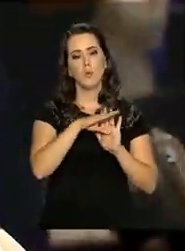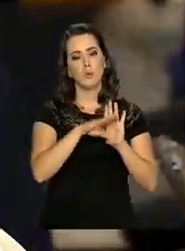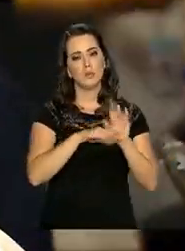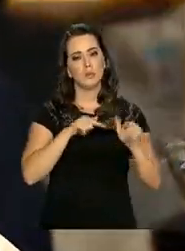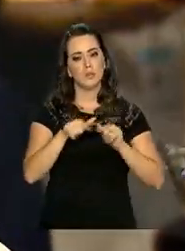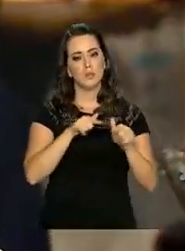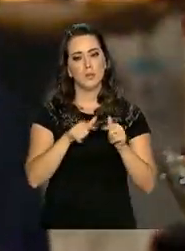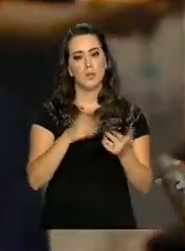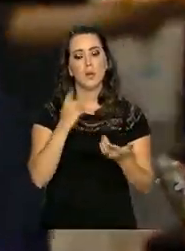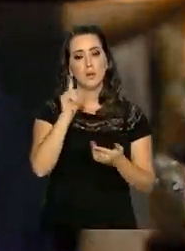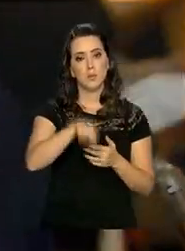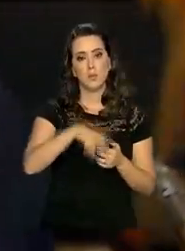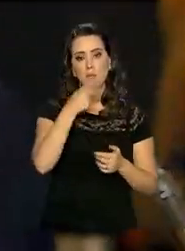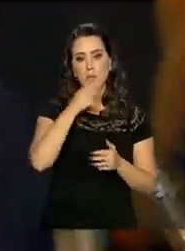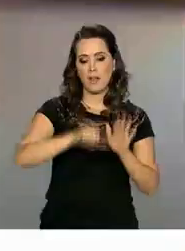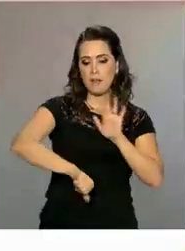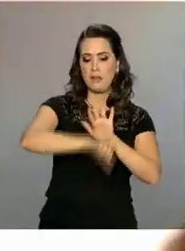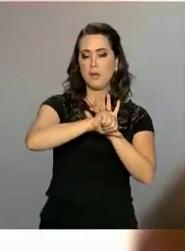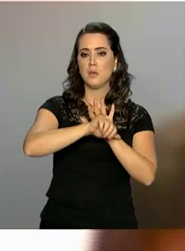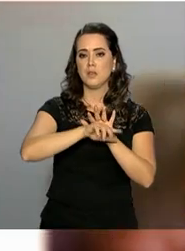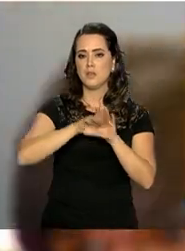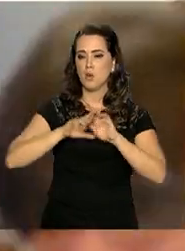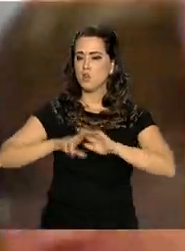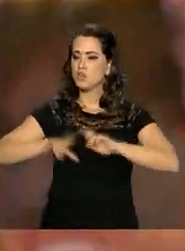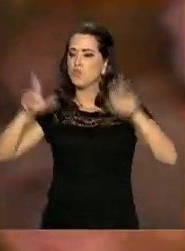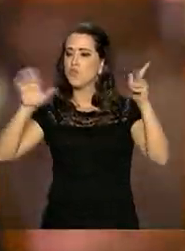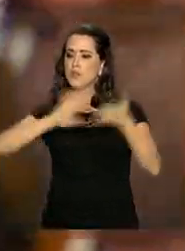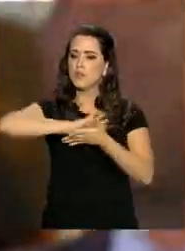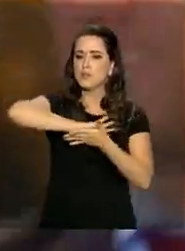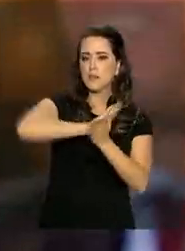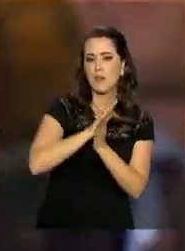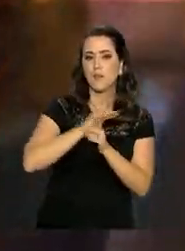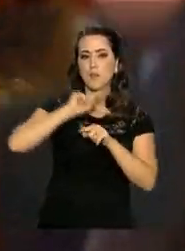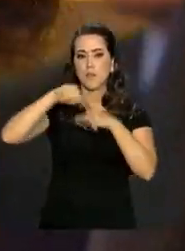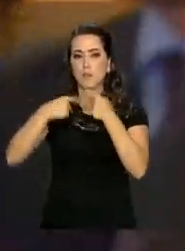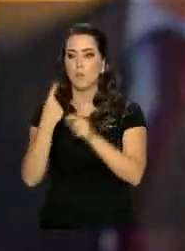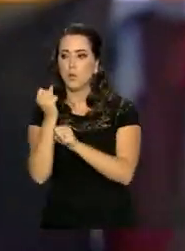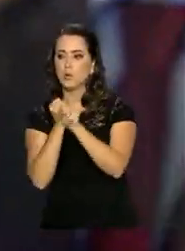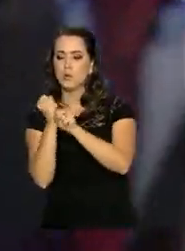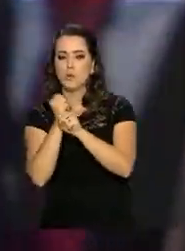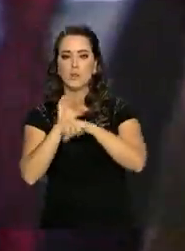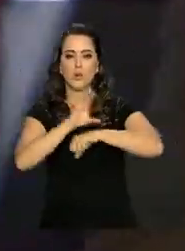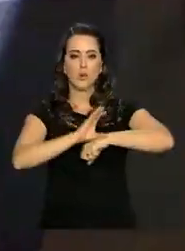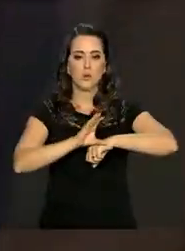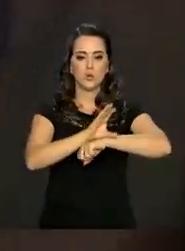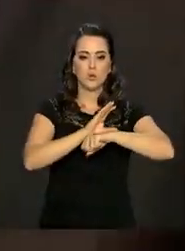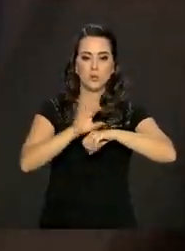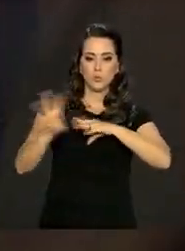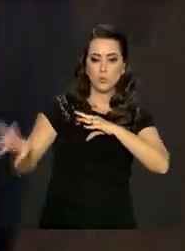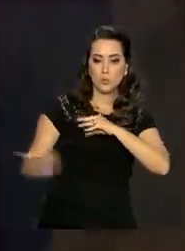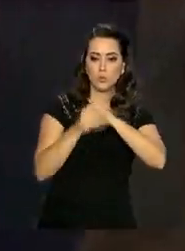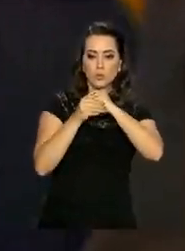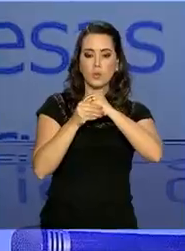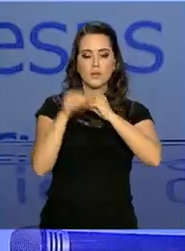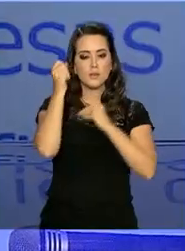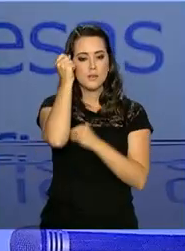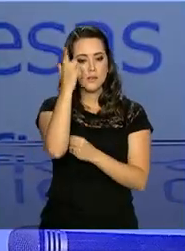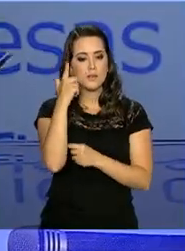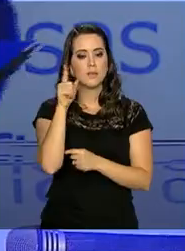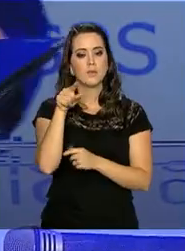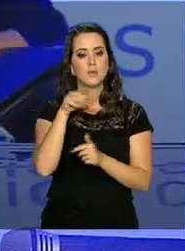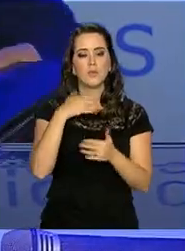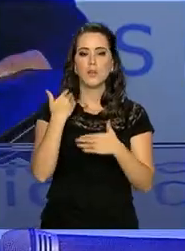pela criminalização da discriminação racial. Um ano após, viu a Constituição Federal incorporar as ideias.